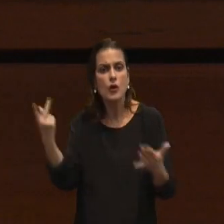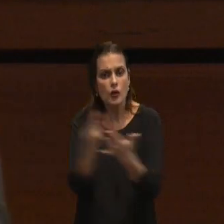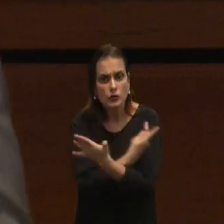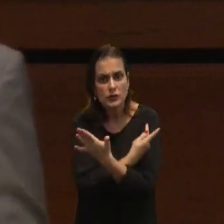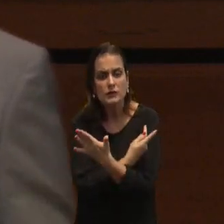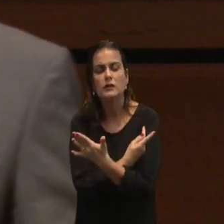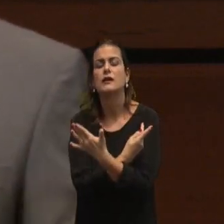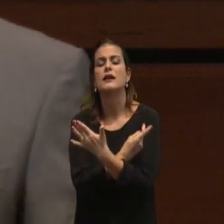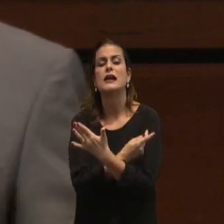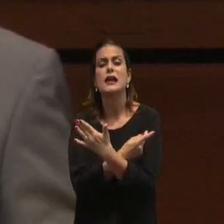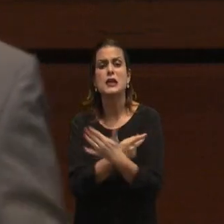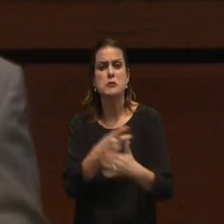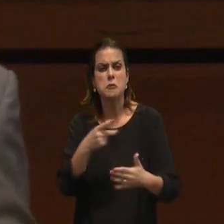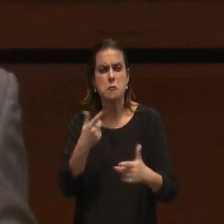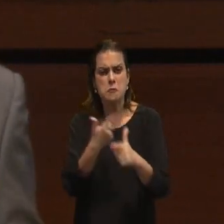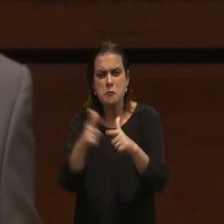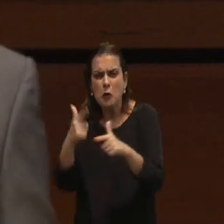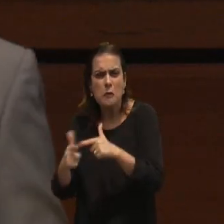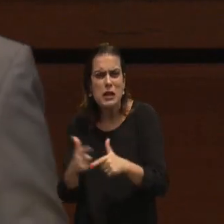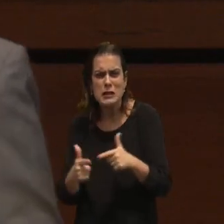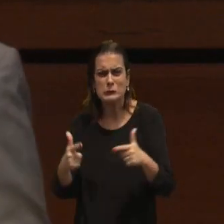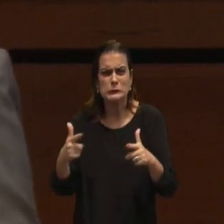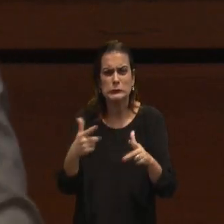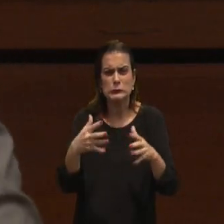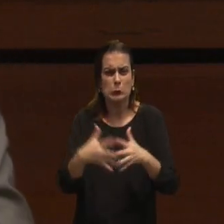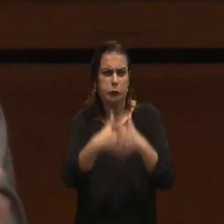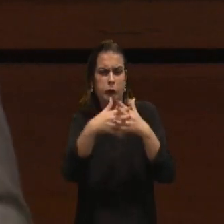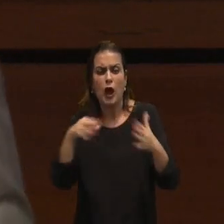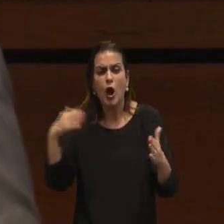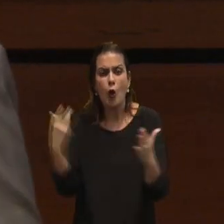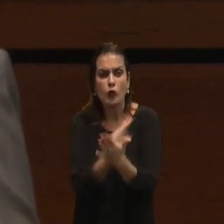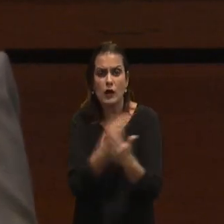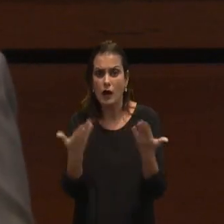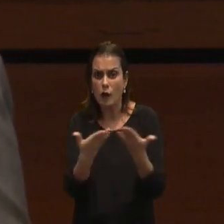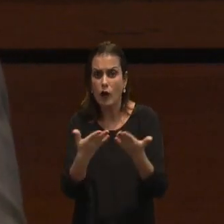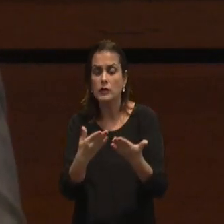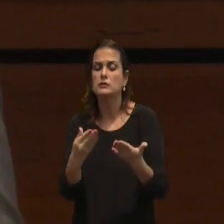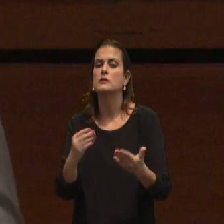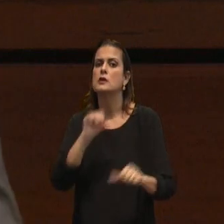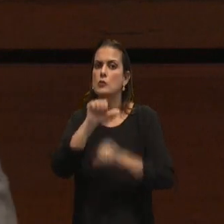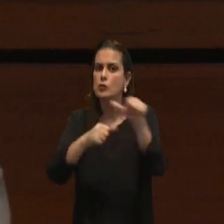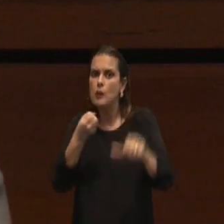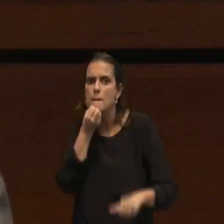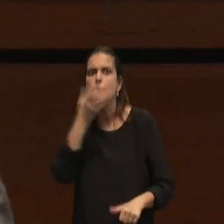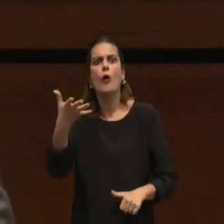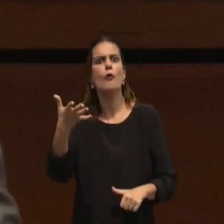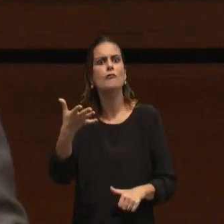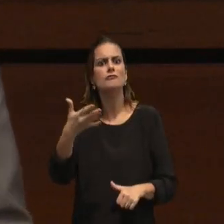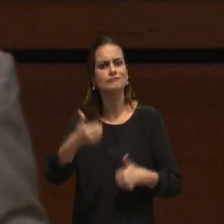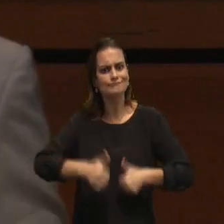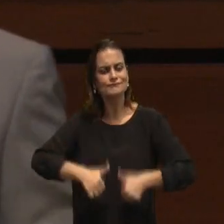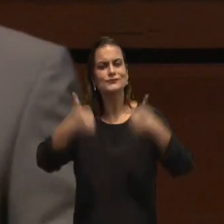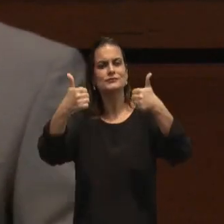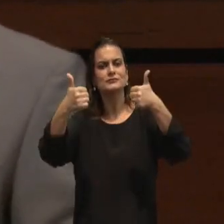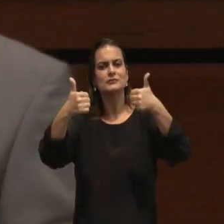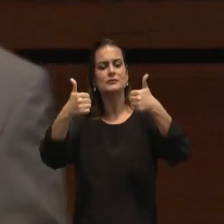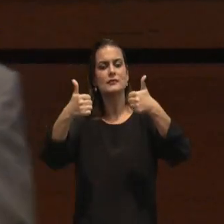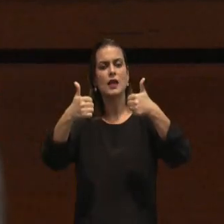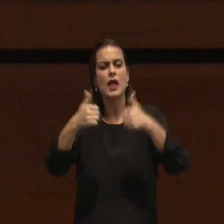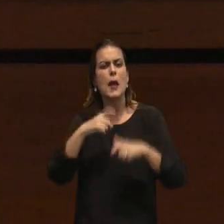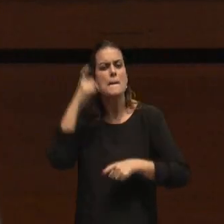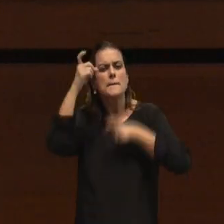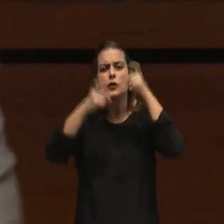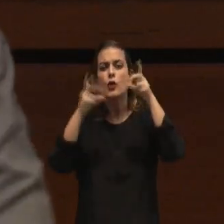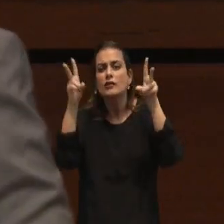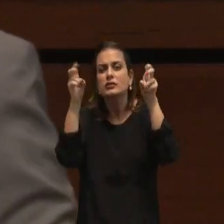assim, que esta crise pode nos proporcionar numa mudança positiva, fiquei a pensar e me preocupei com este